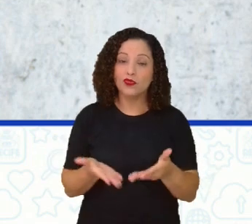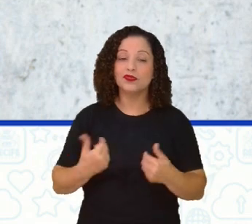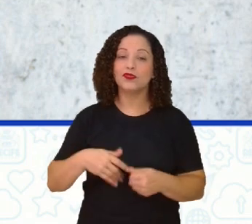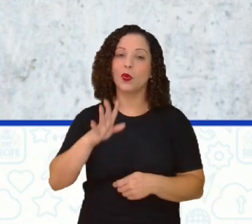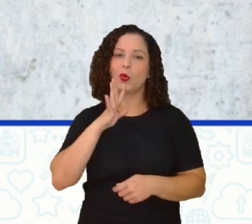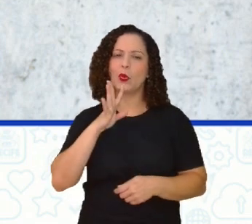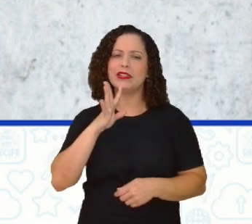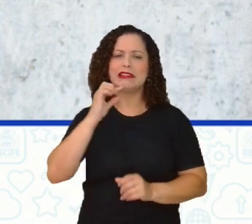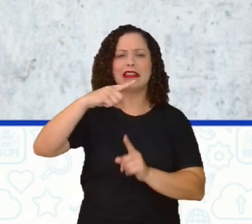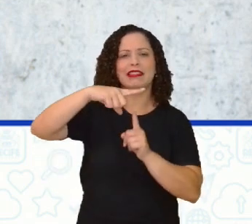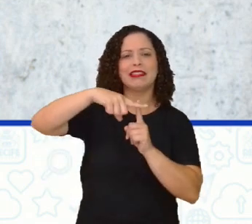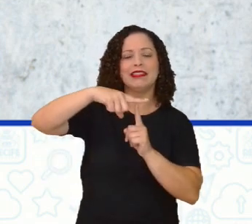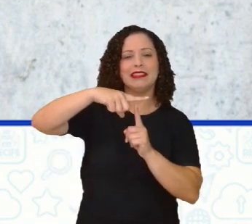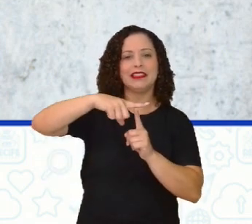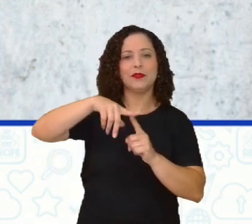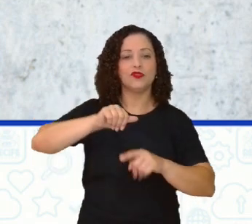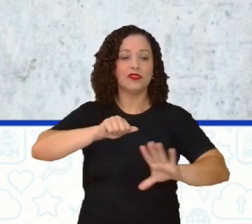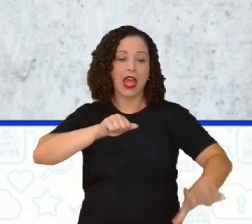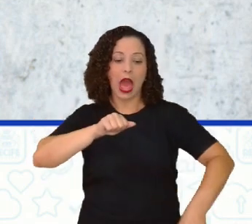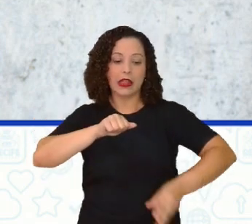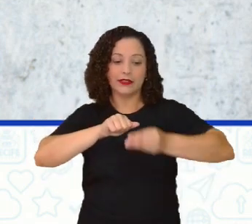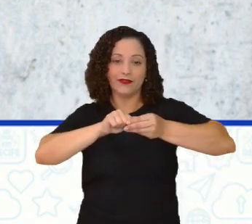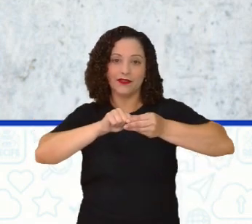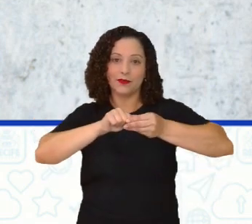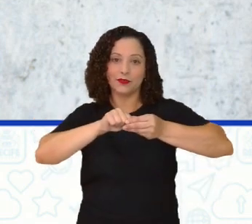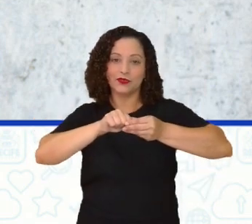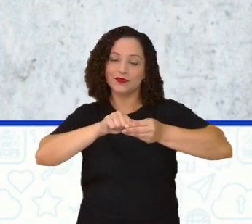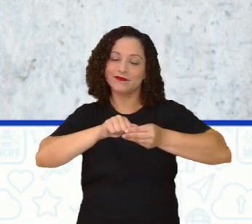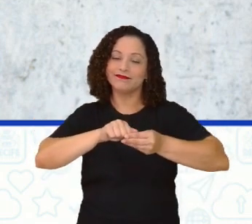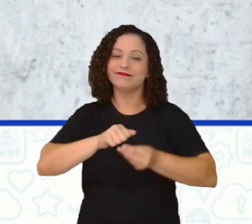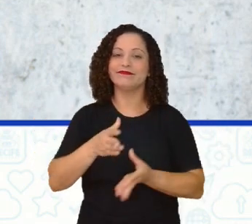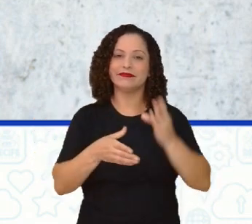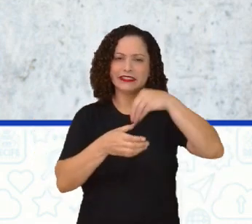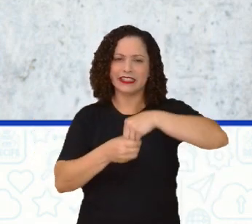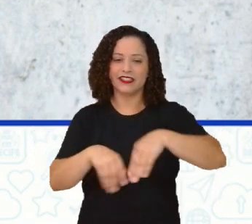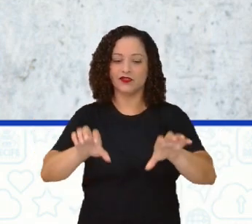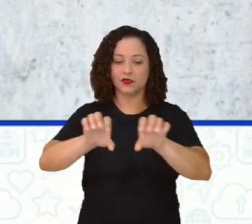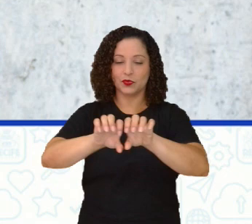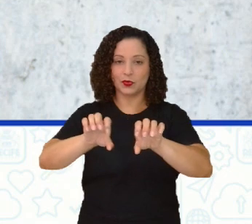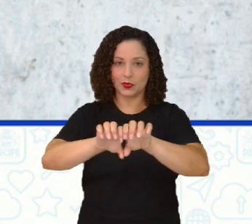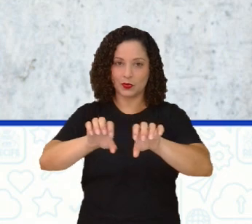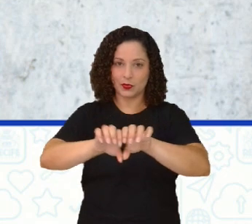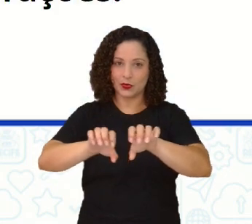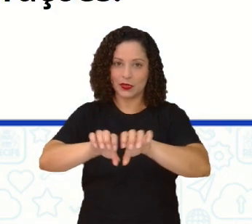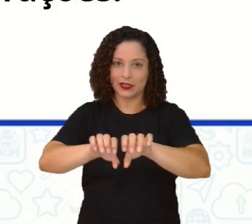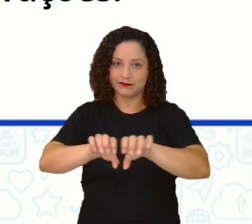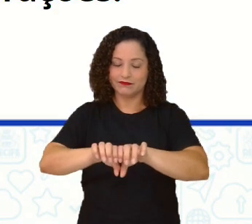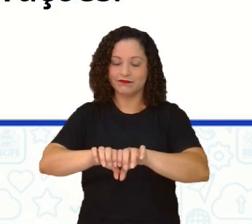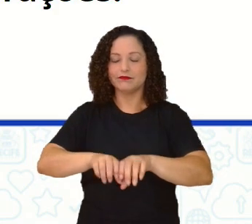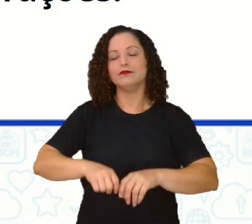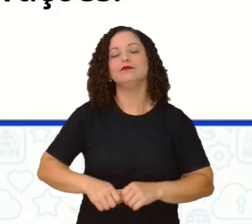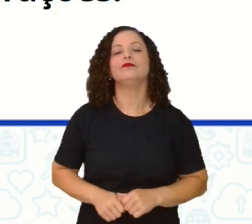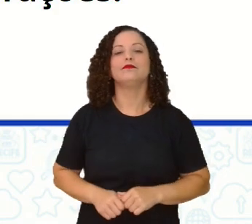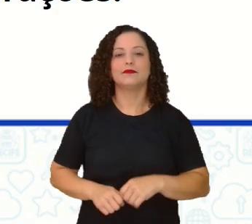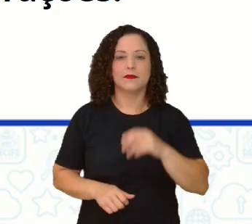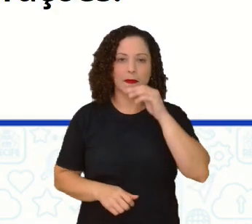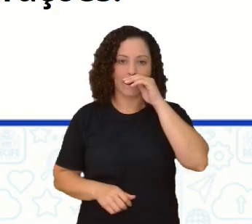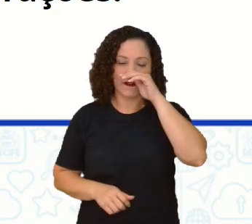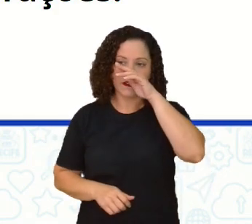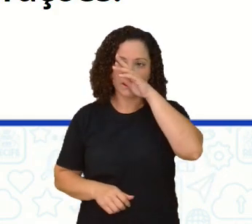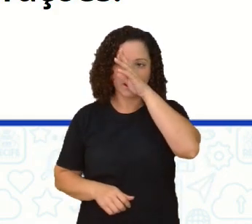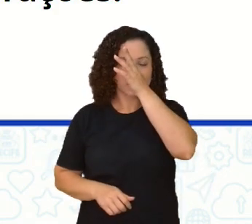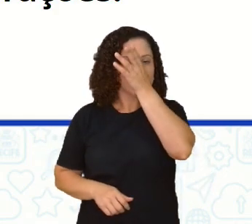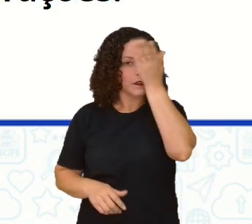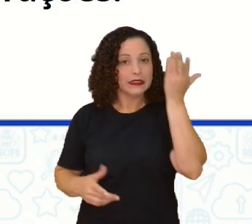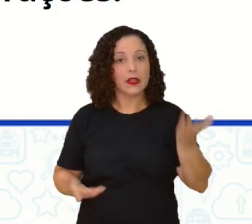tempo todo sendo um agente modificador dentro dessa estrutura morfossintática, tá? Então,